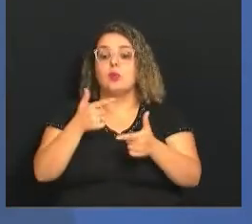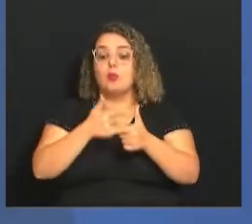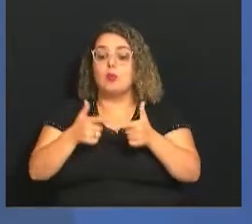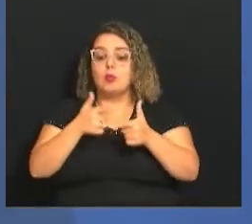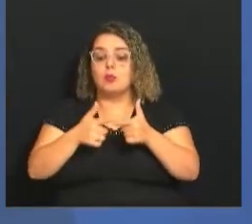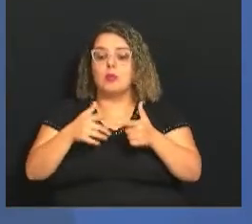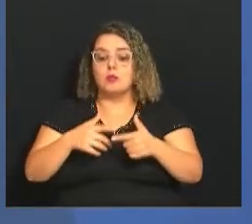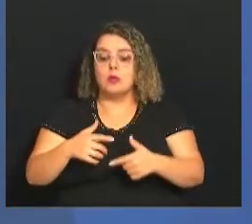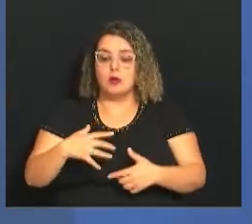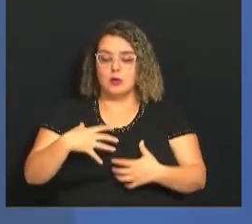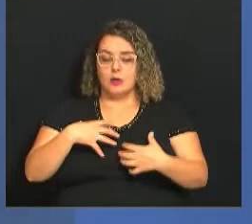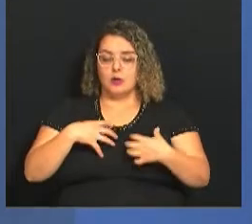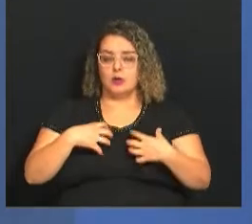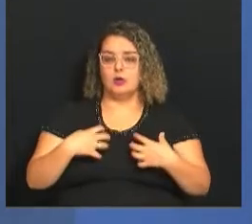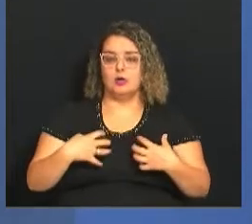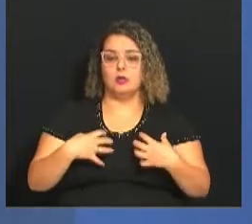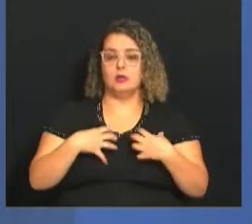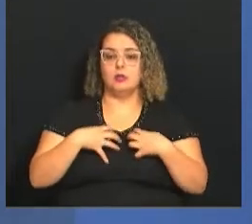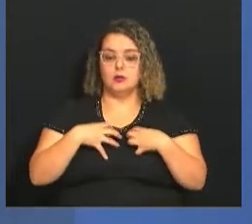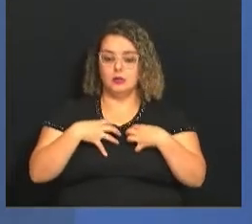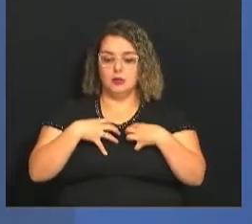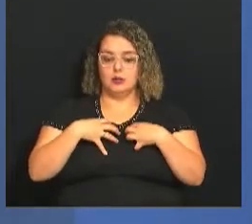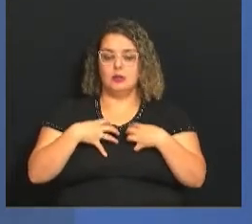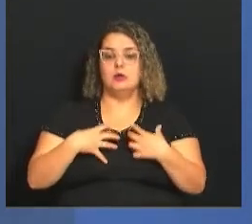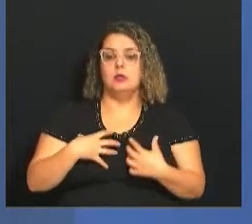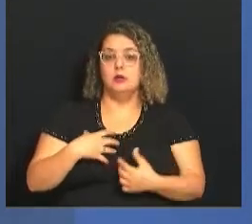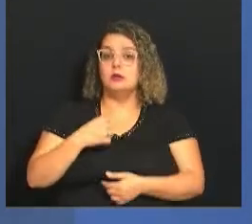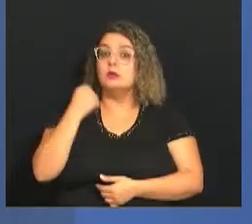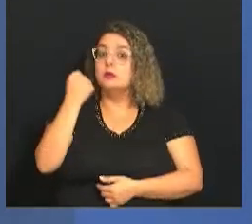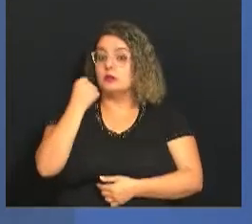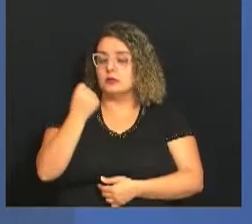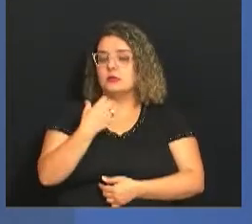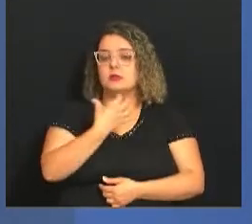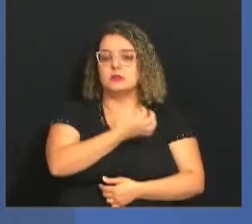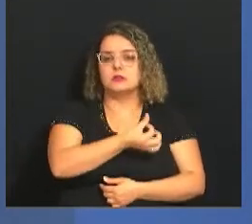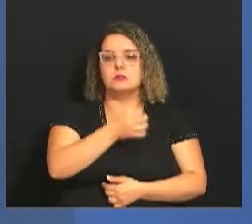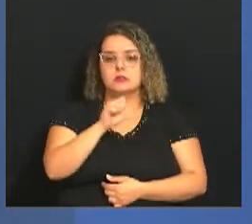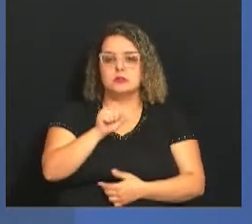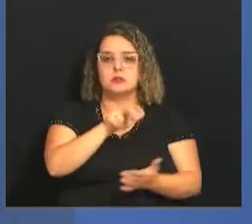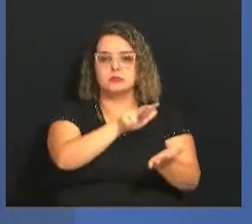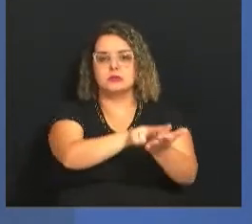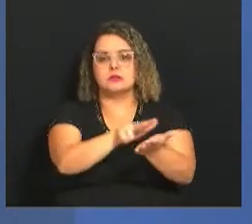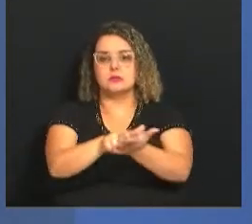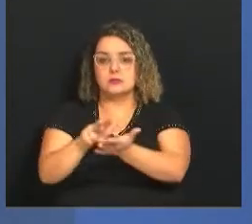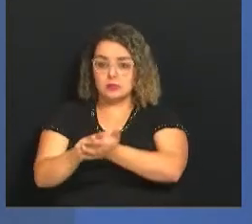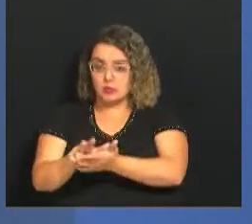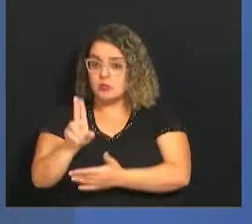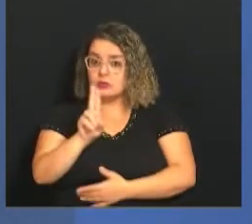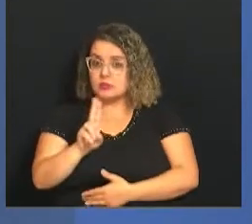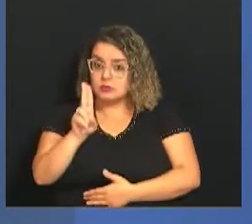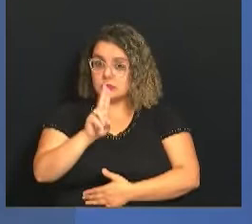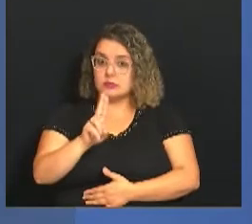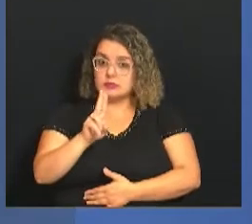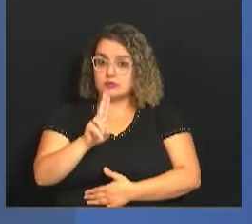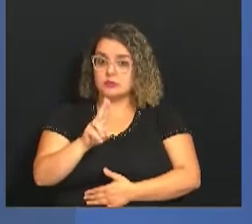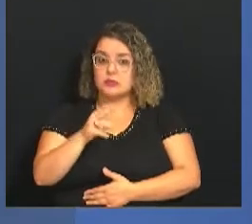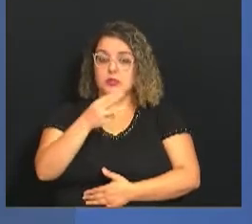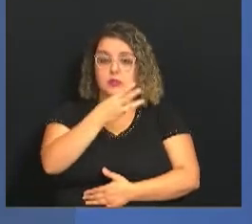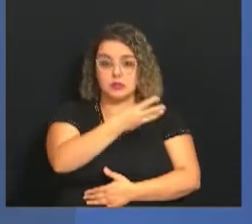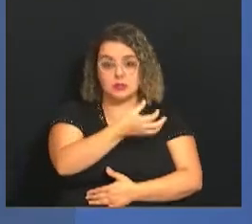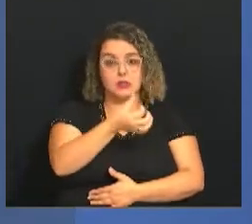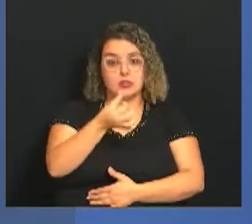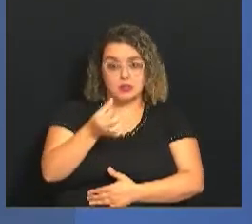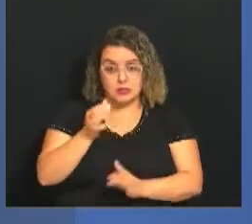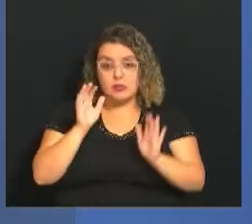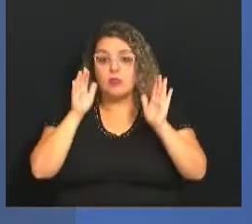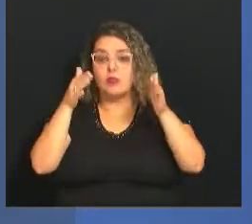respiratórias agudas graves, nós tínhamos 68 leitos ocupados. 36 desses leitos